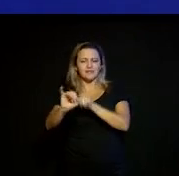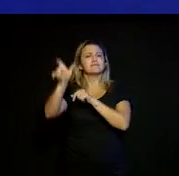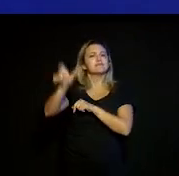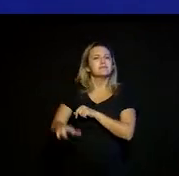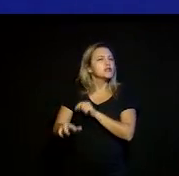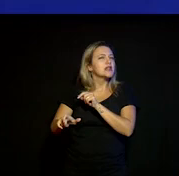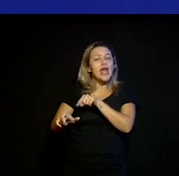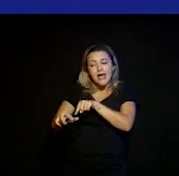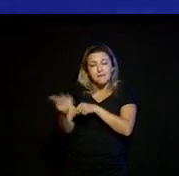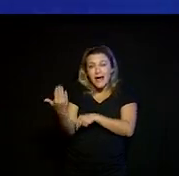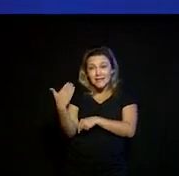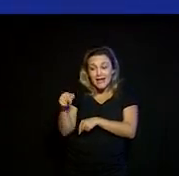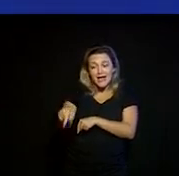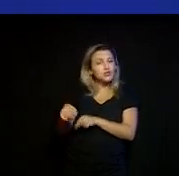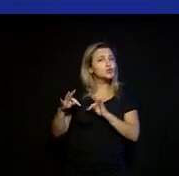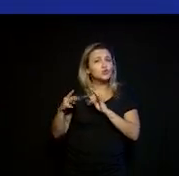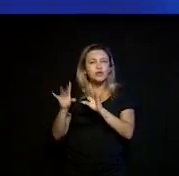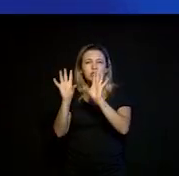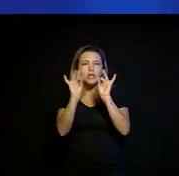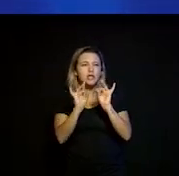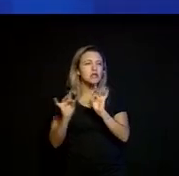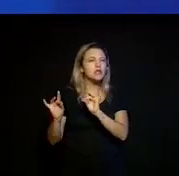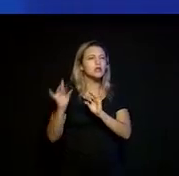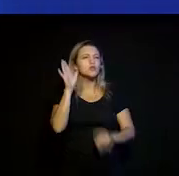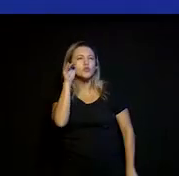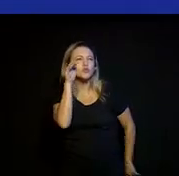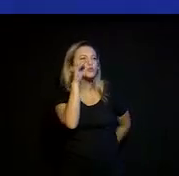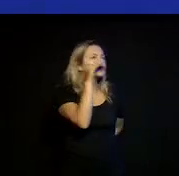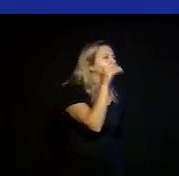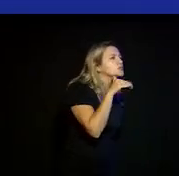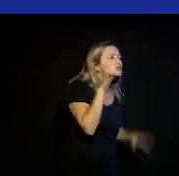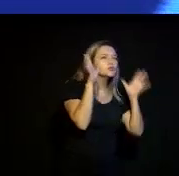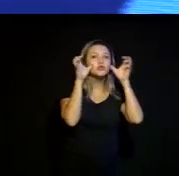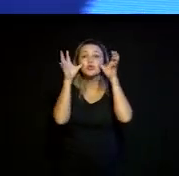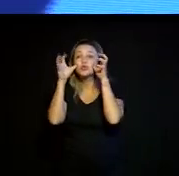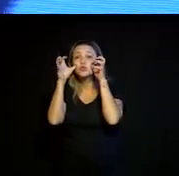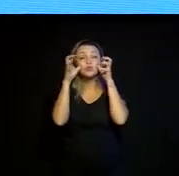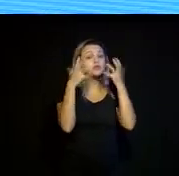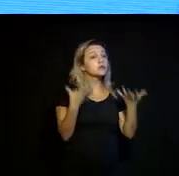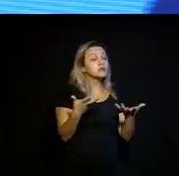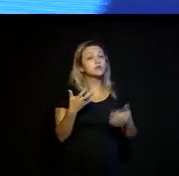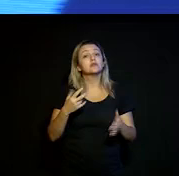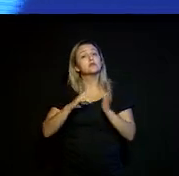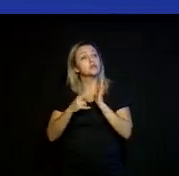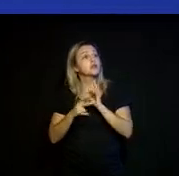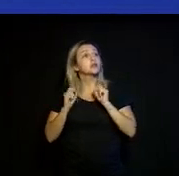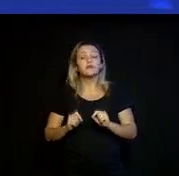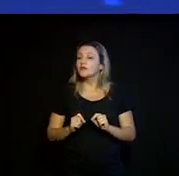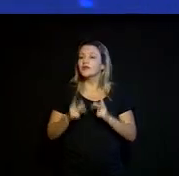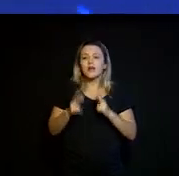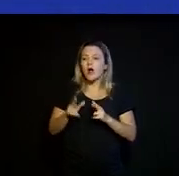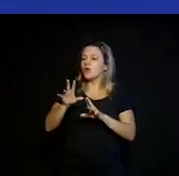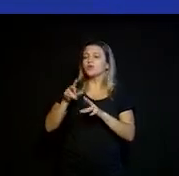cada detalhe. Talvez um pouco da genialidade tenha a ver com essa capacidade de recuperar a curiosidade vital de